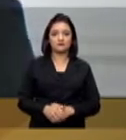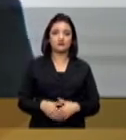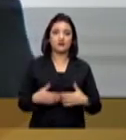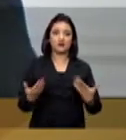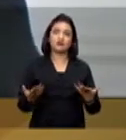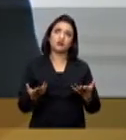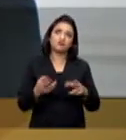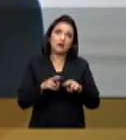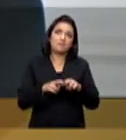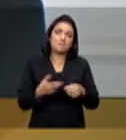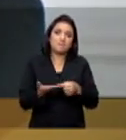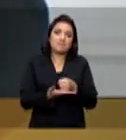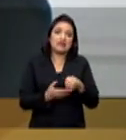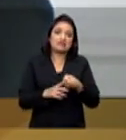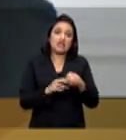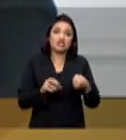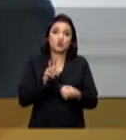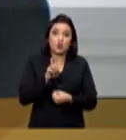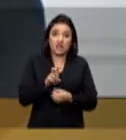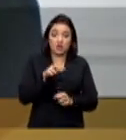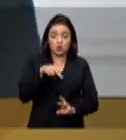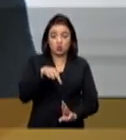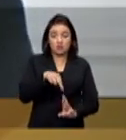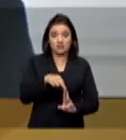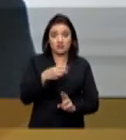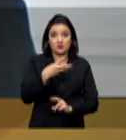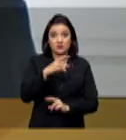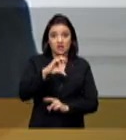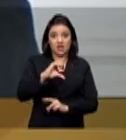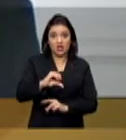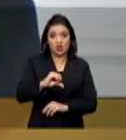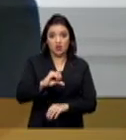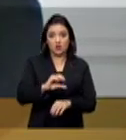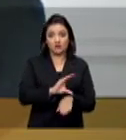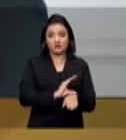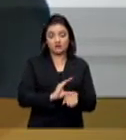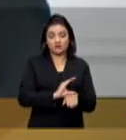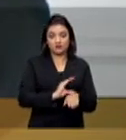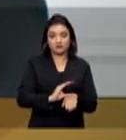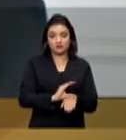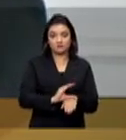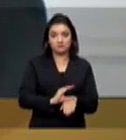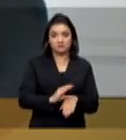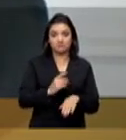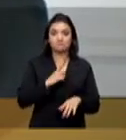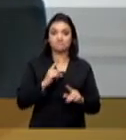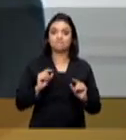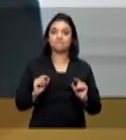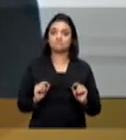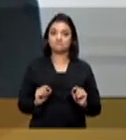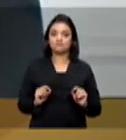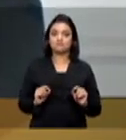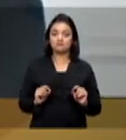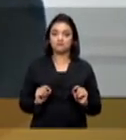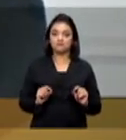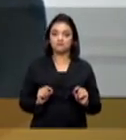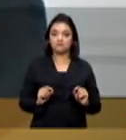5º, inciso 39 da Constituição, que prevê uma das